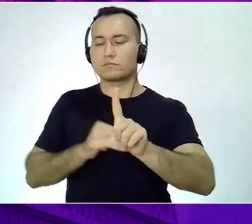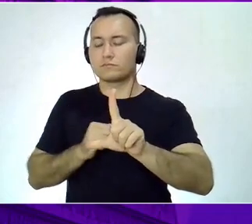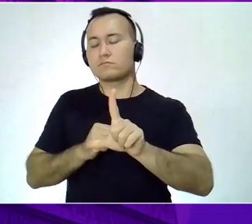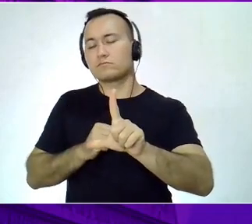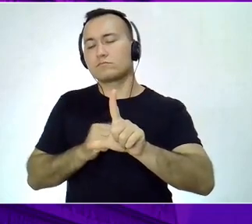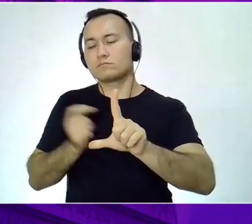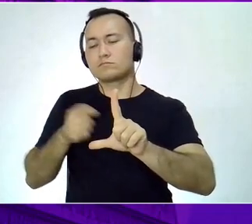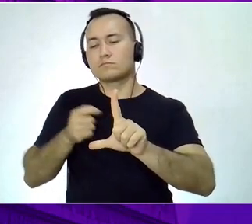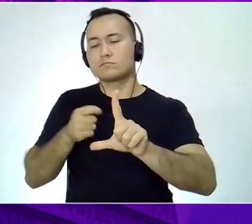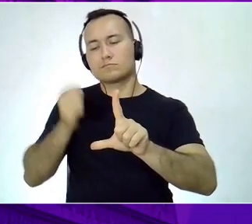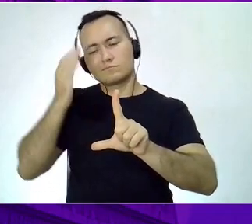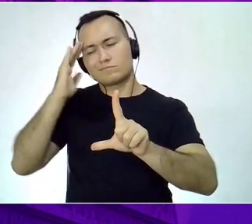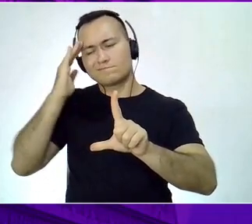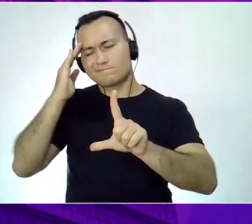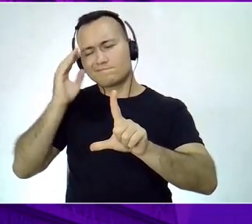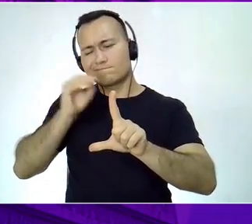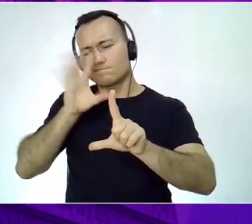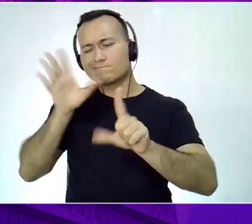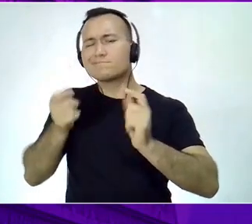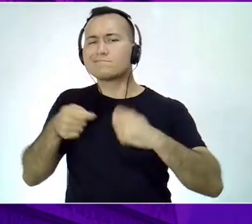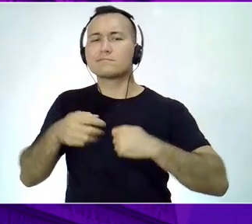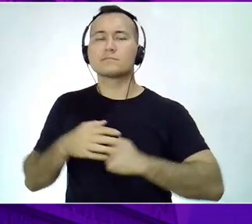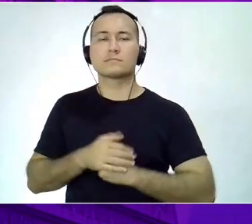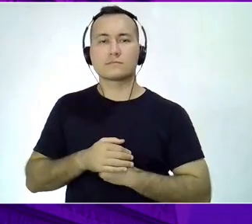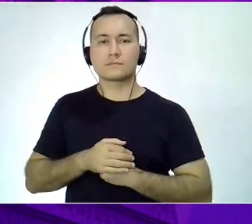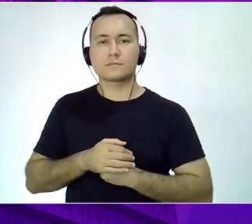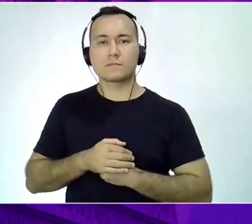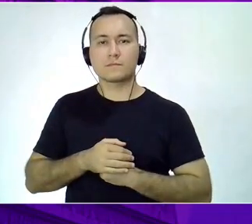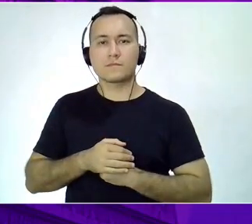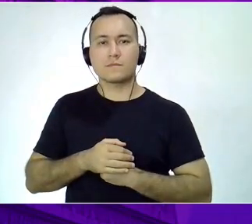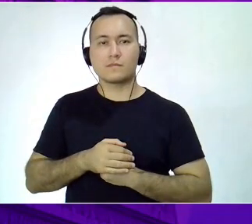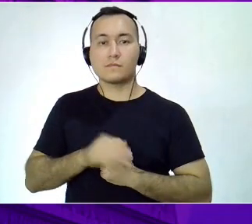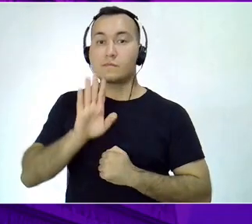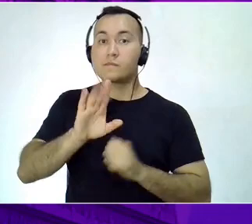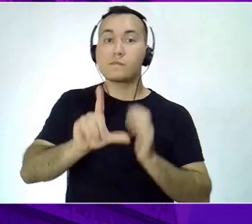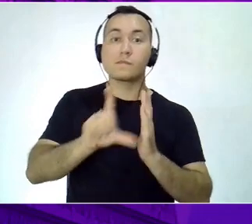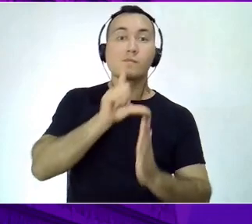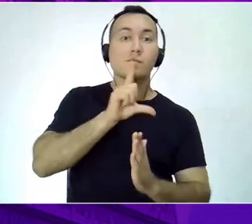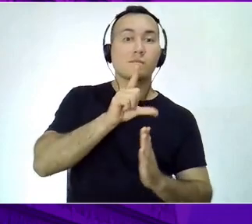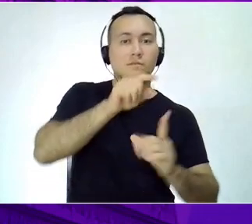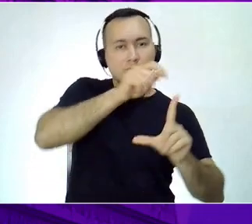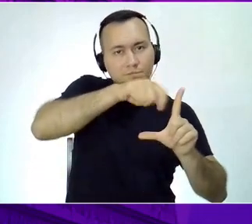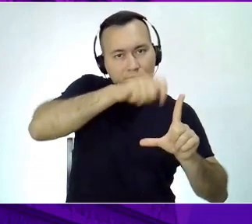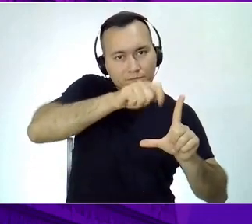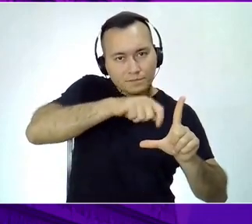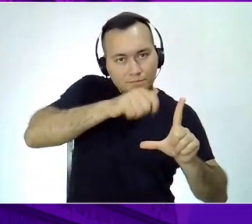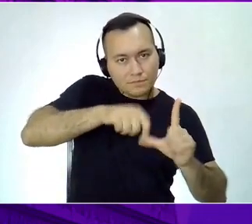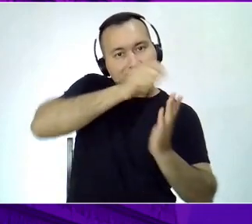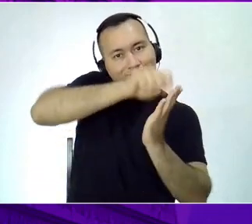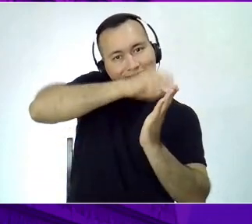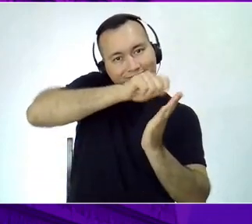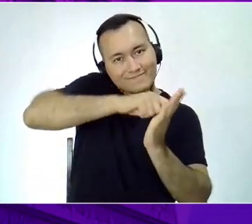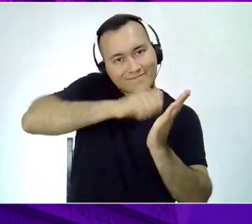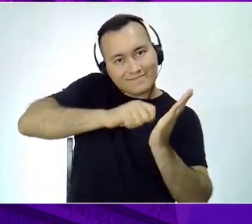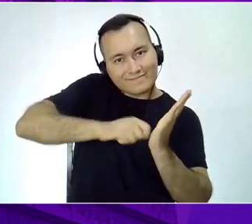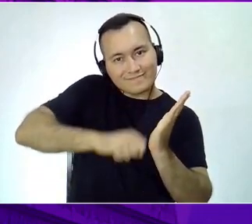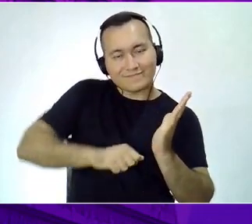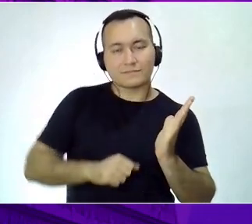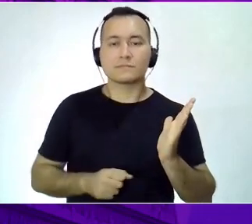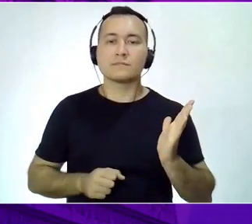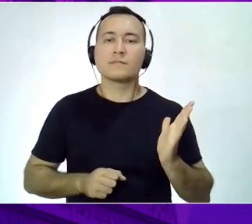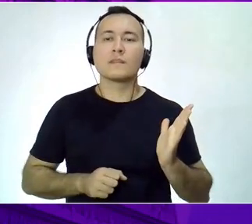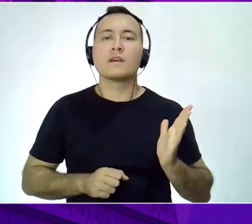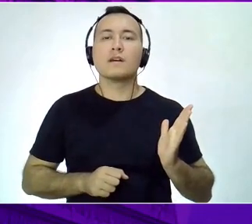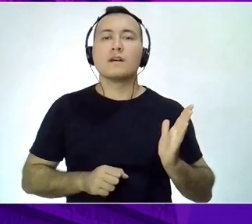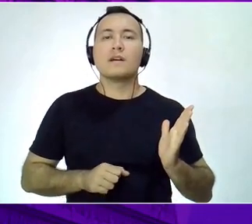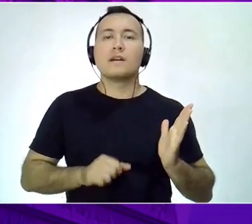escrevem por extenso, tá bom? E assim, completamente proibido escrever um gráfico de barras